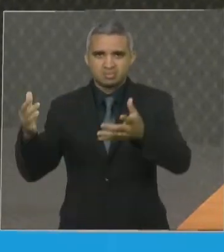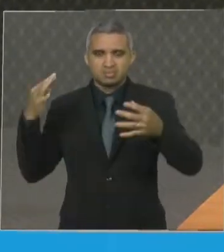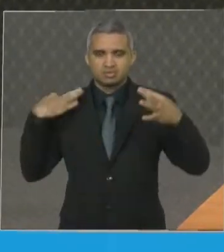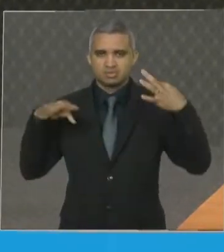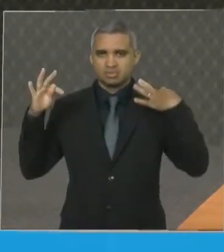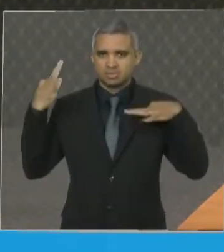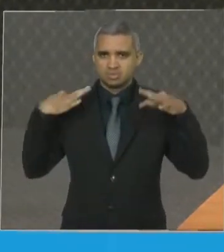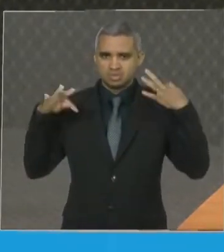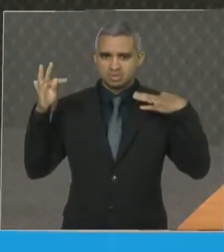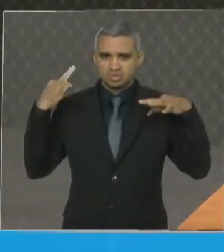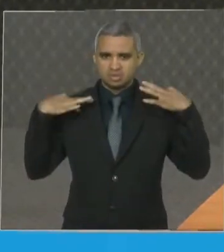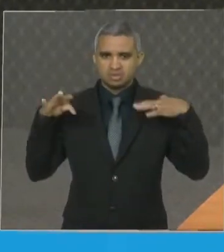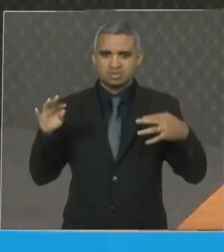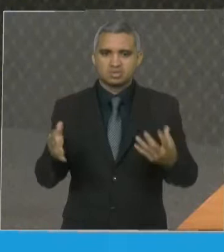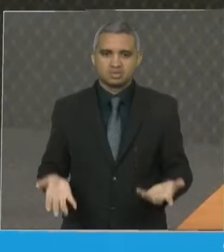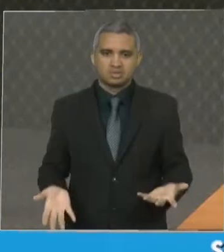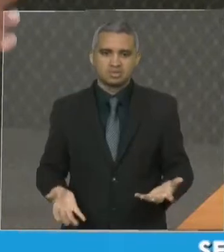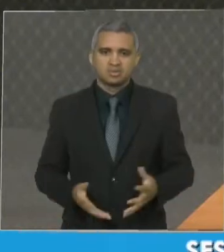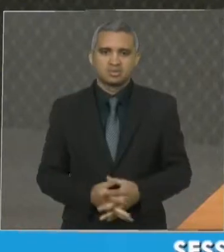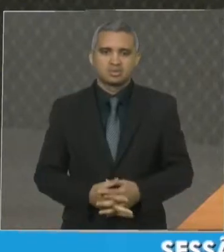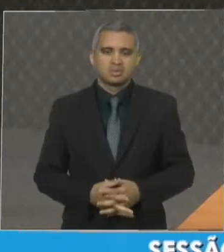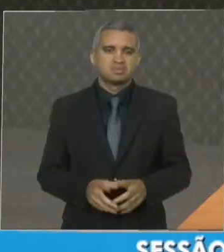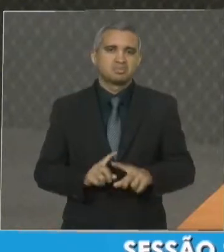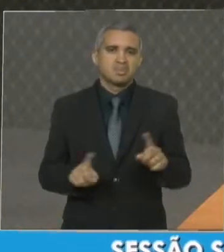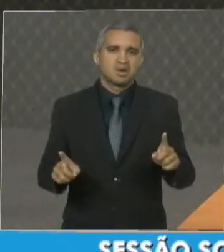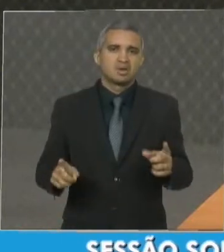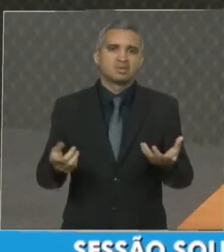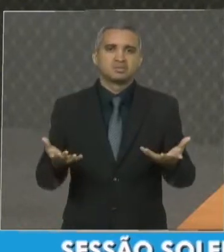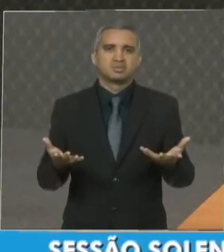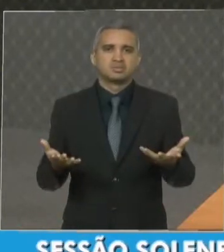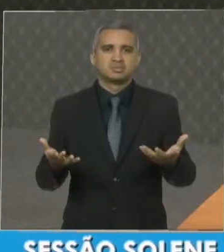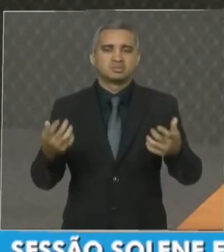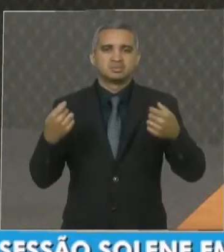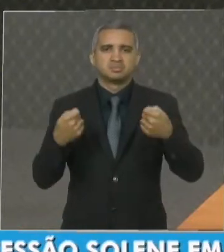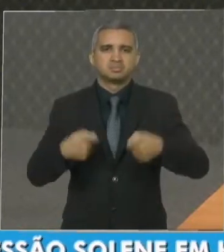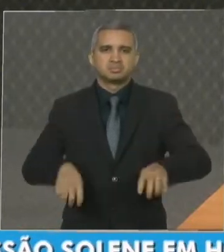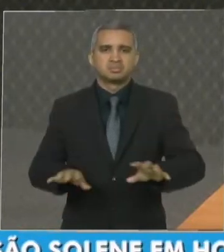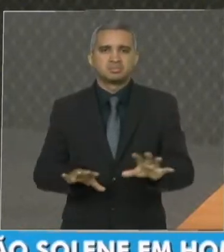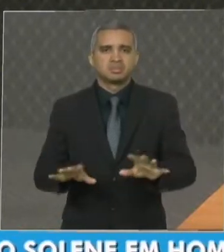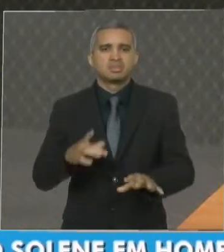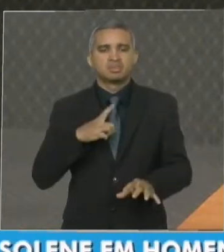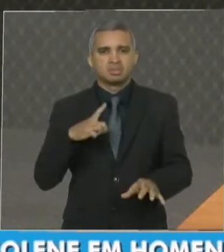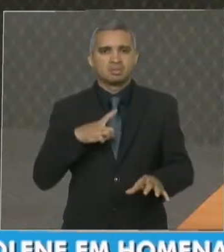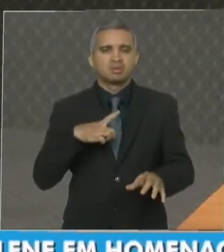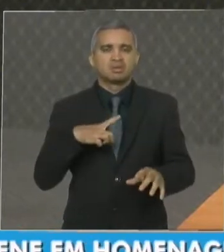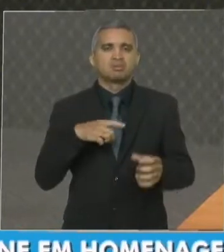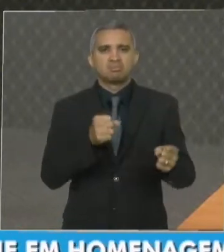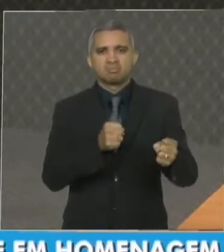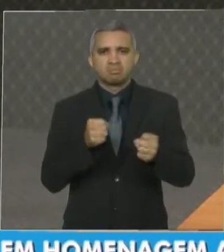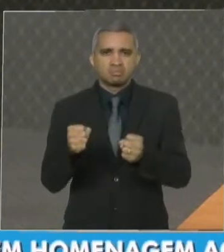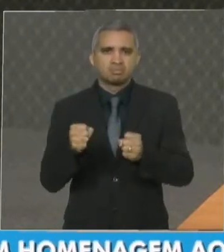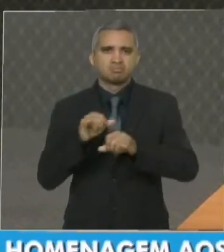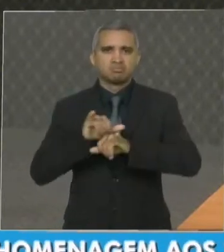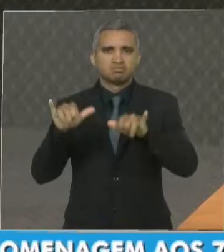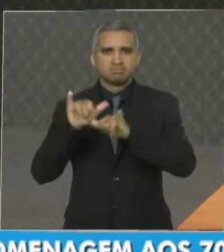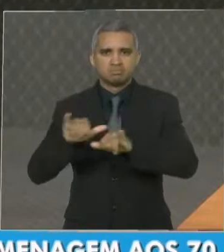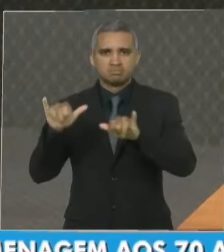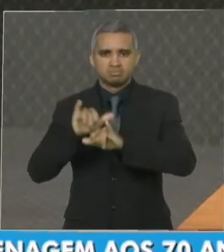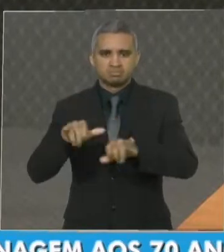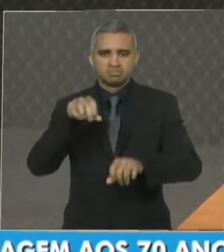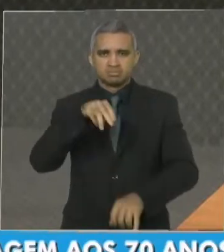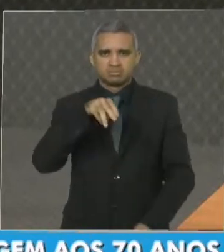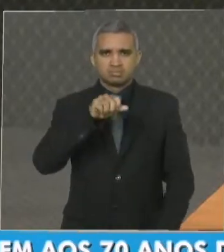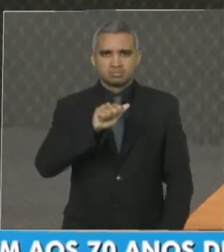É, embaixador, ele tem nós demos a força do marketing, free market,